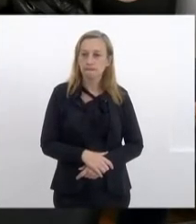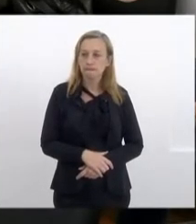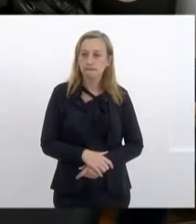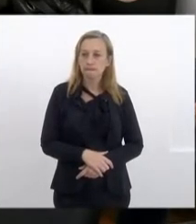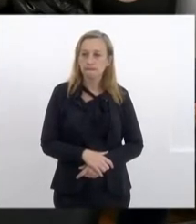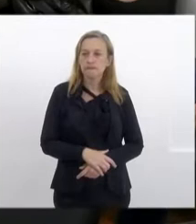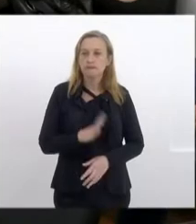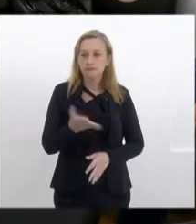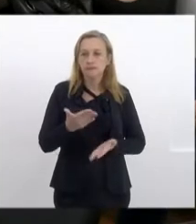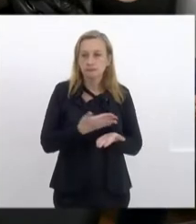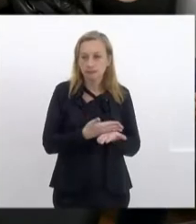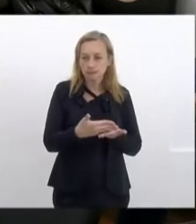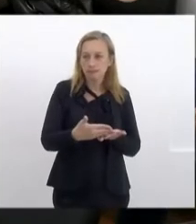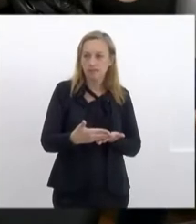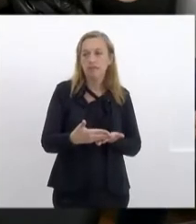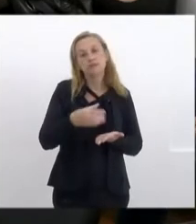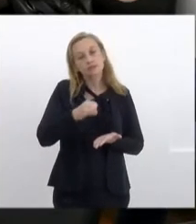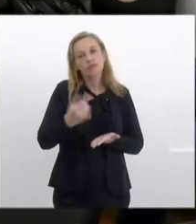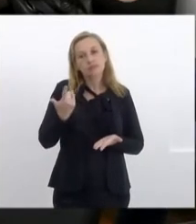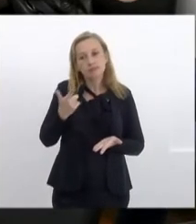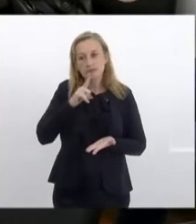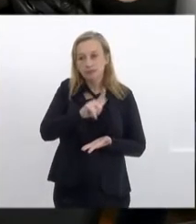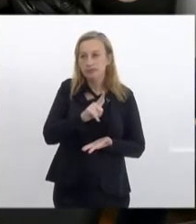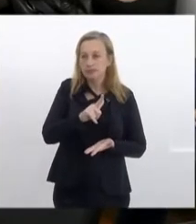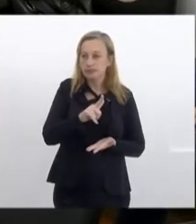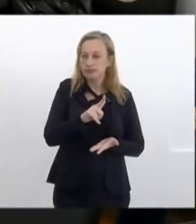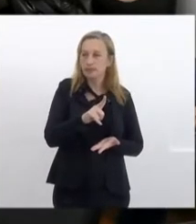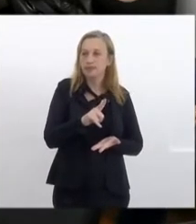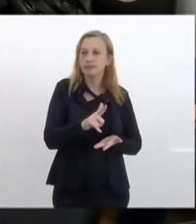Então, eu já vou começando. Se eu conseguir